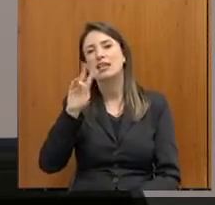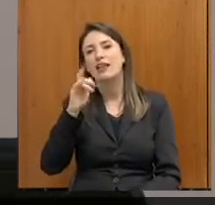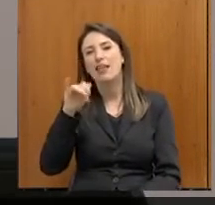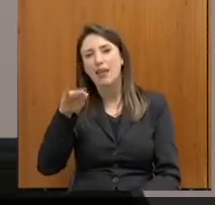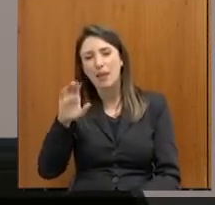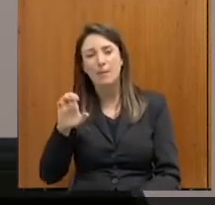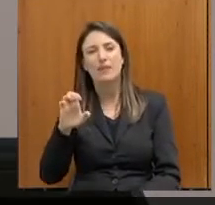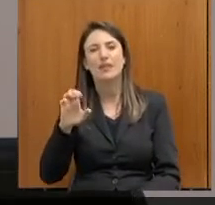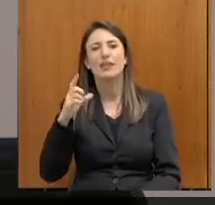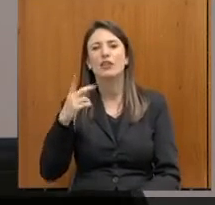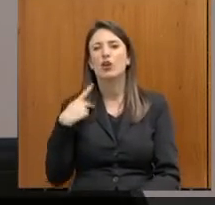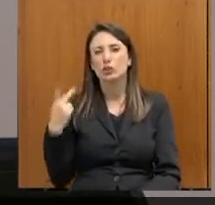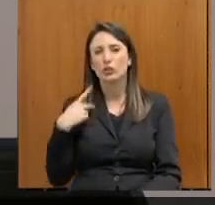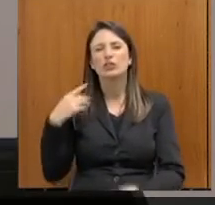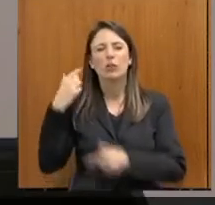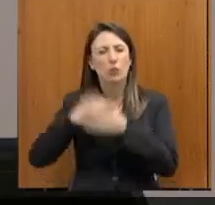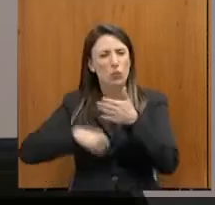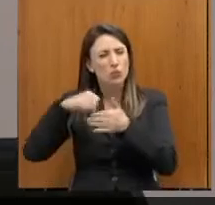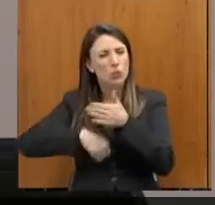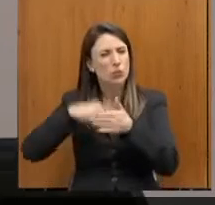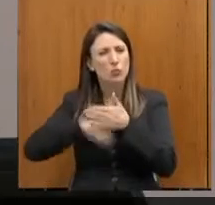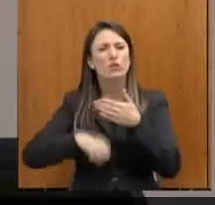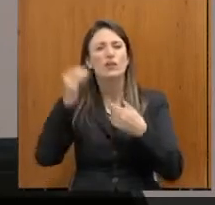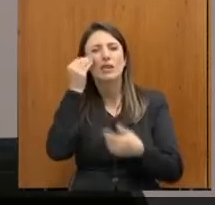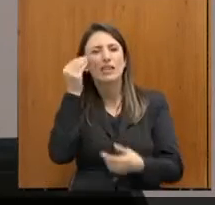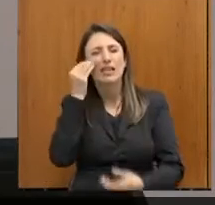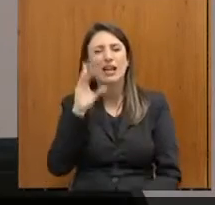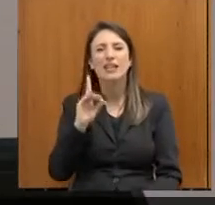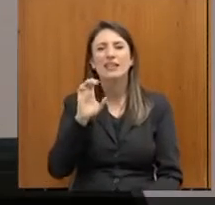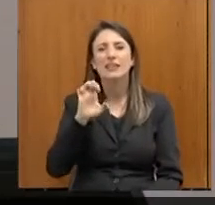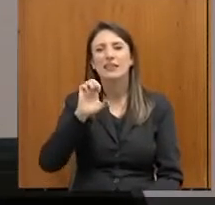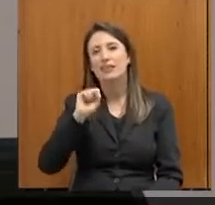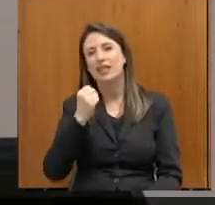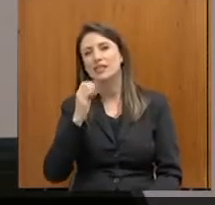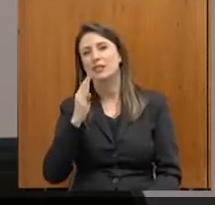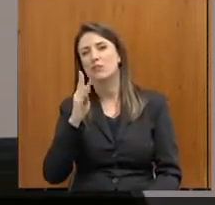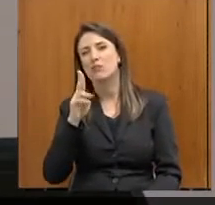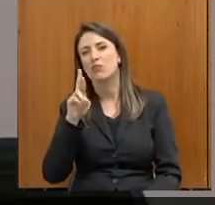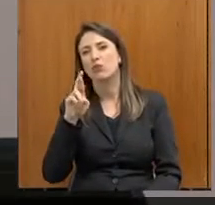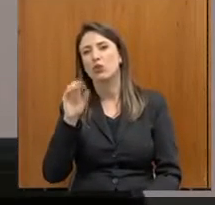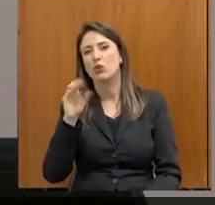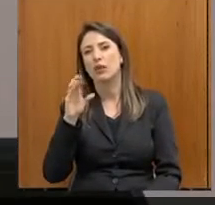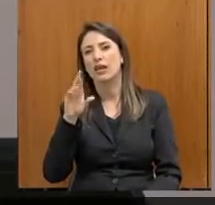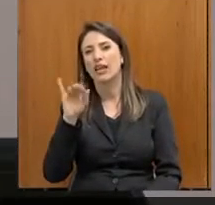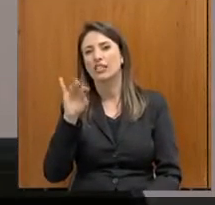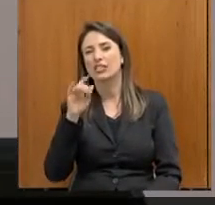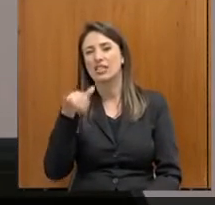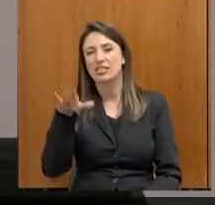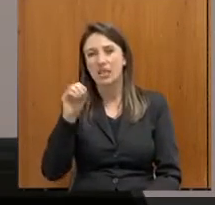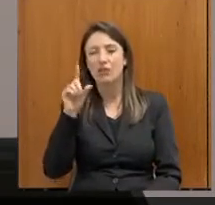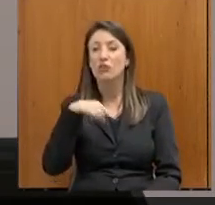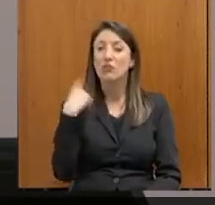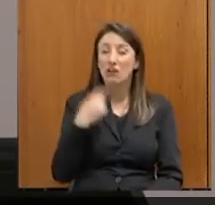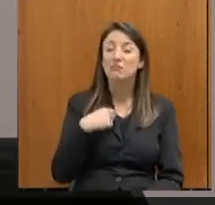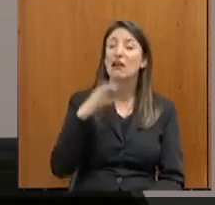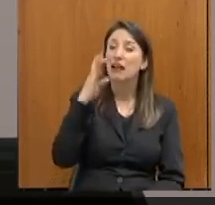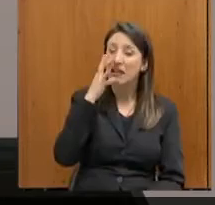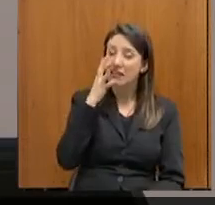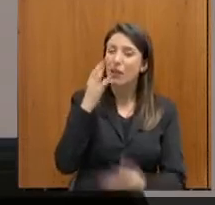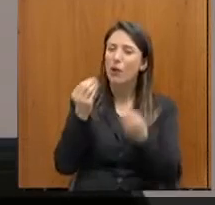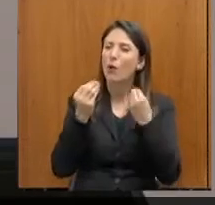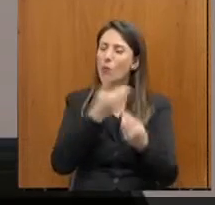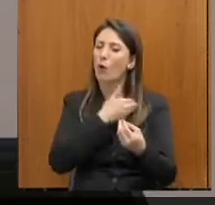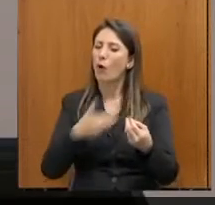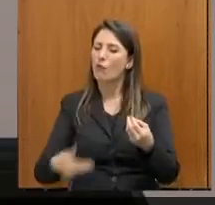e nós estamos assim Encantados com a forma como o governo vem recebendo a sugestões